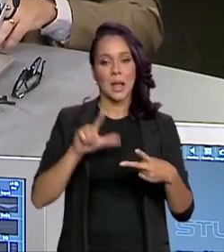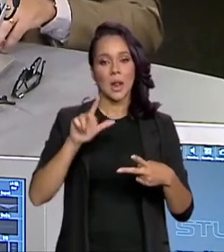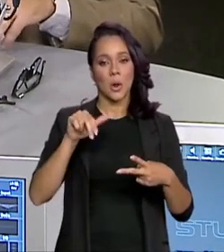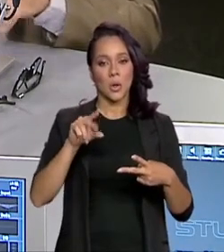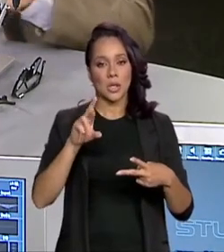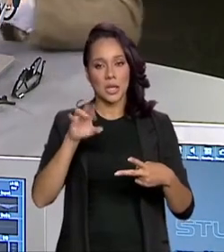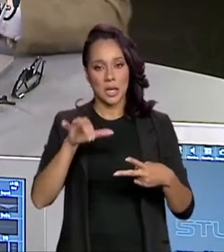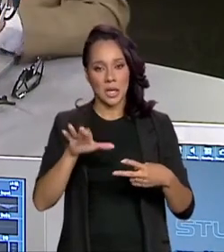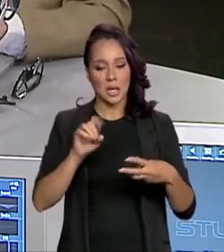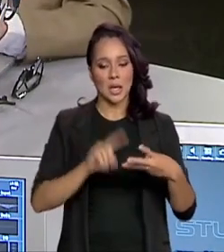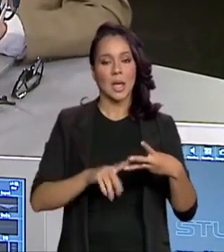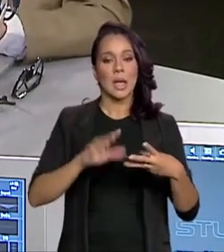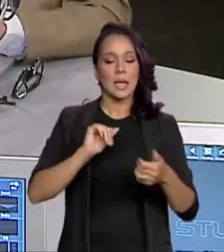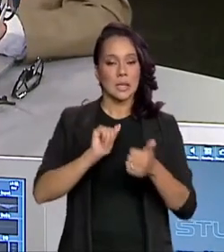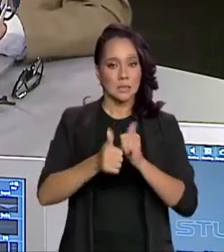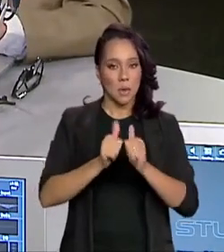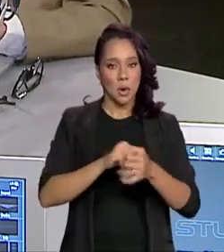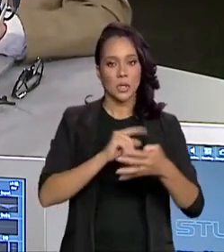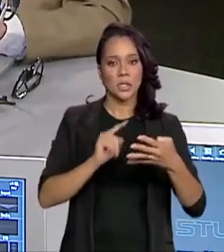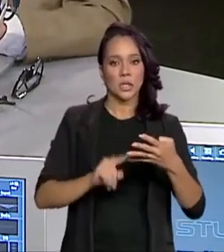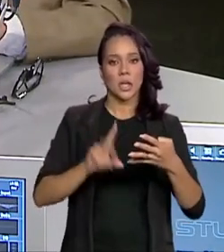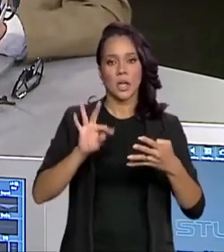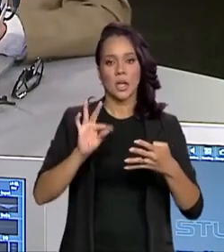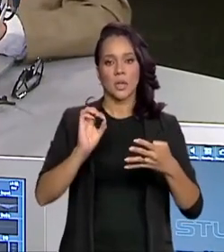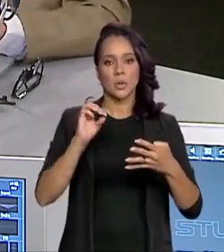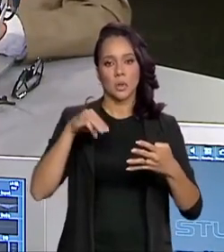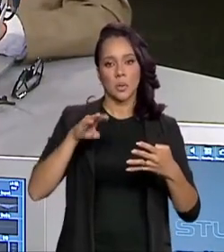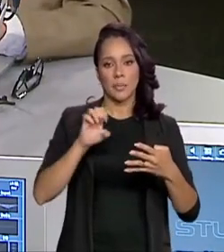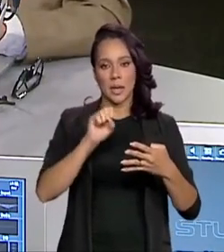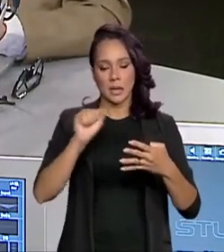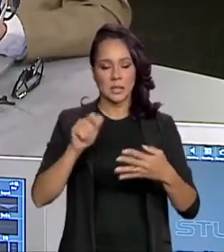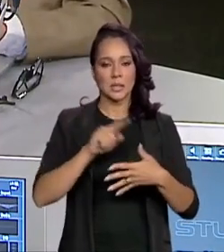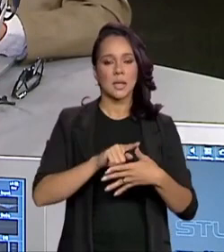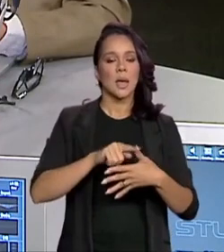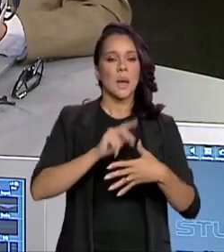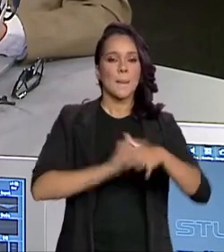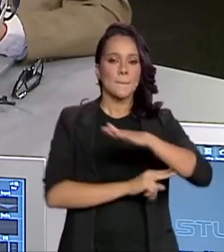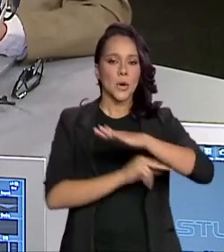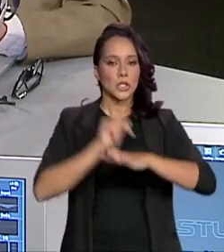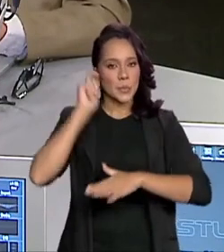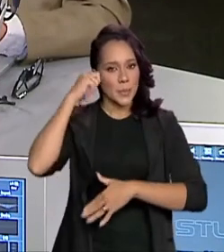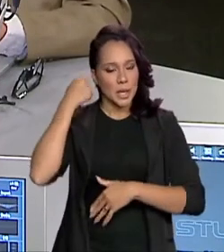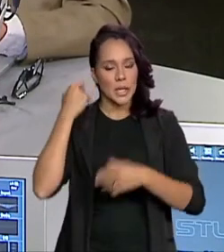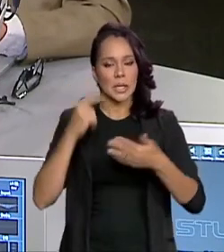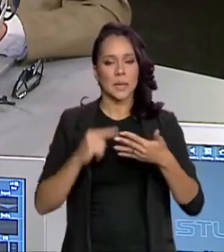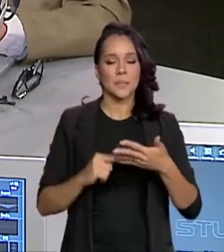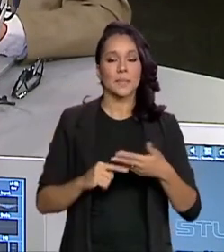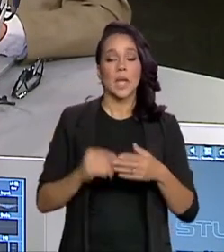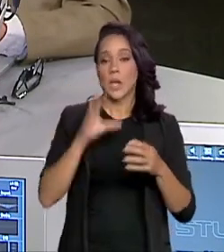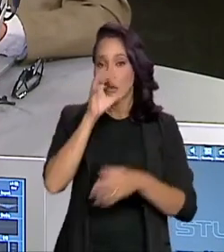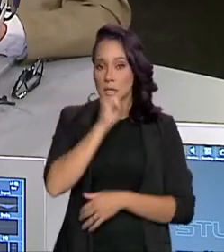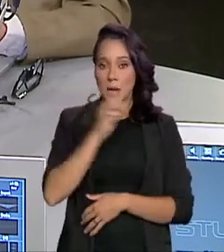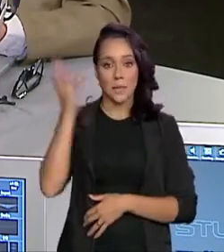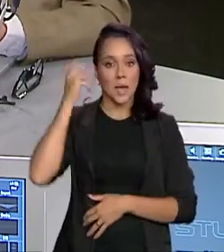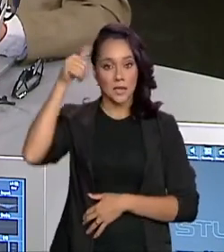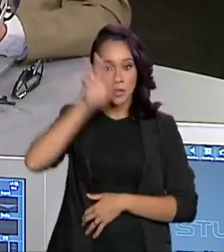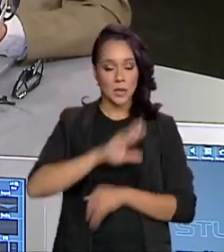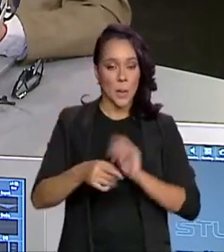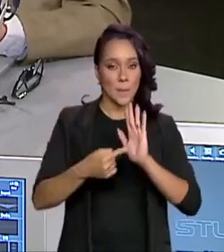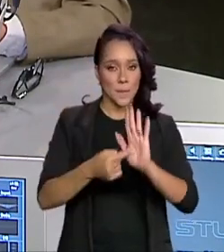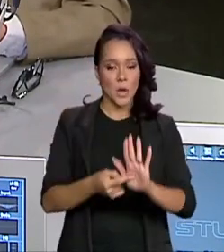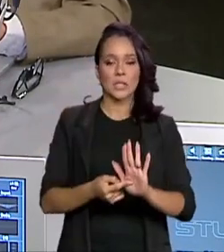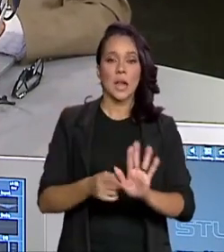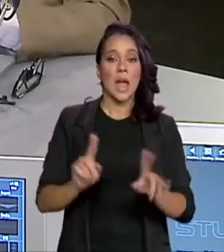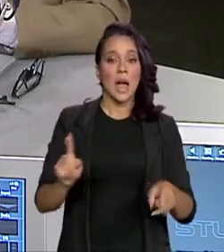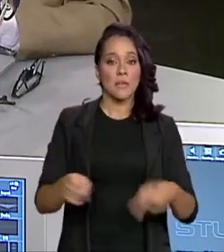Londrina e Ituano, Sport e Operário, Tombense e Grêmio, Ponte Preta e Criciúma. E neste sábado, a Rádio Nacional transmite a